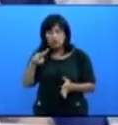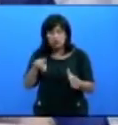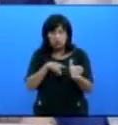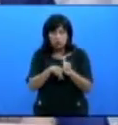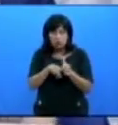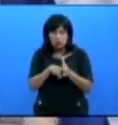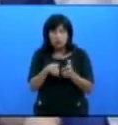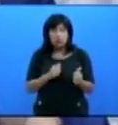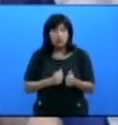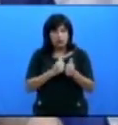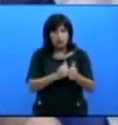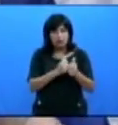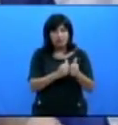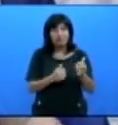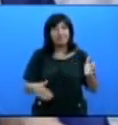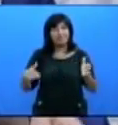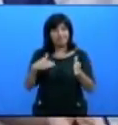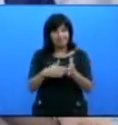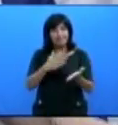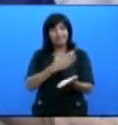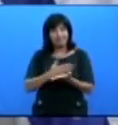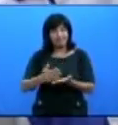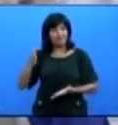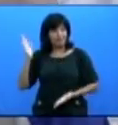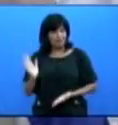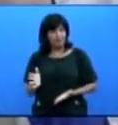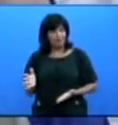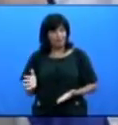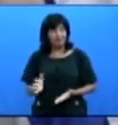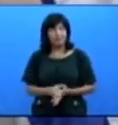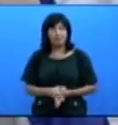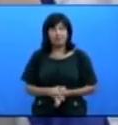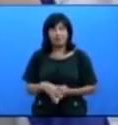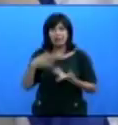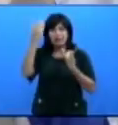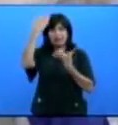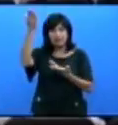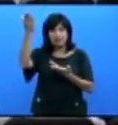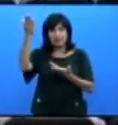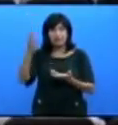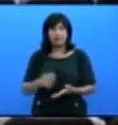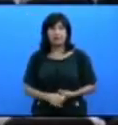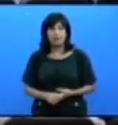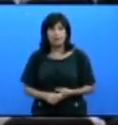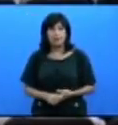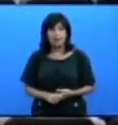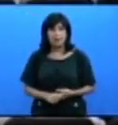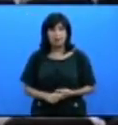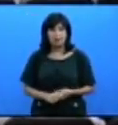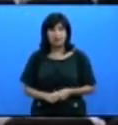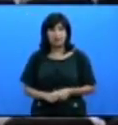isso comece a funcionar definitivamente. Apenas isso e obrigada.